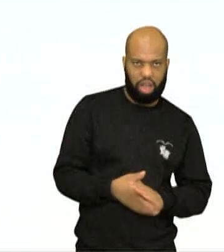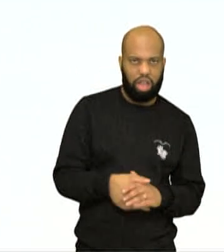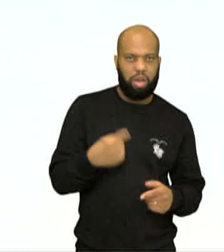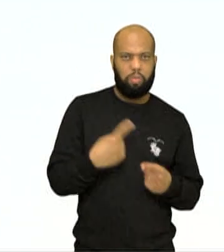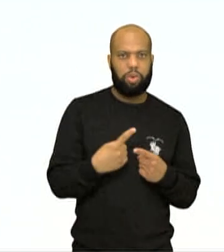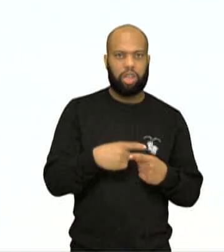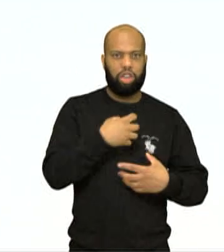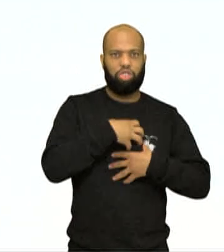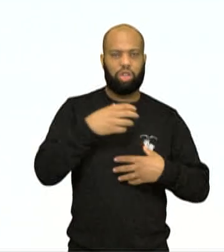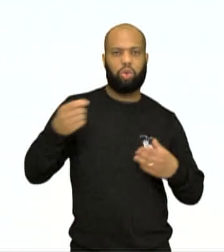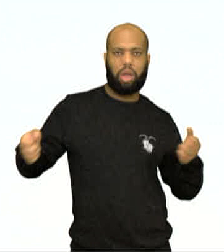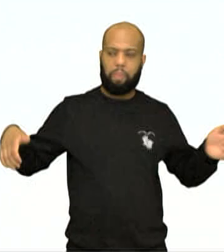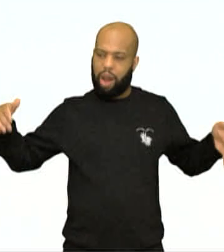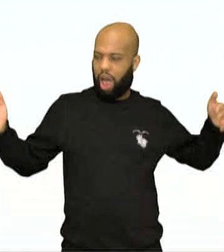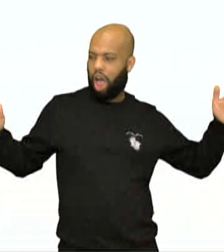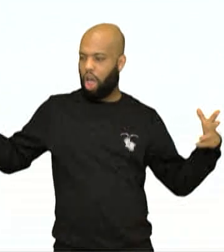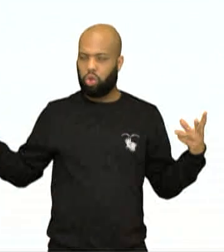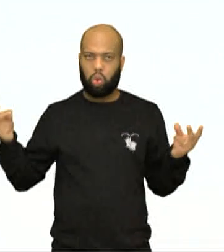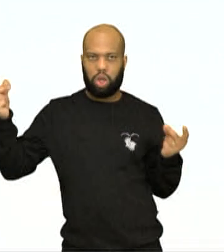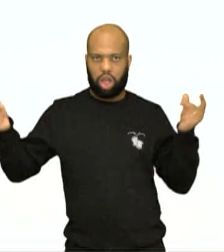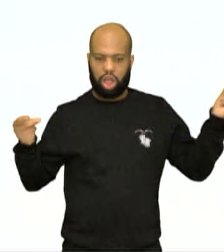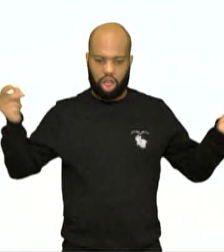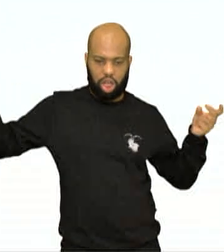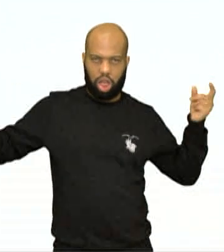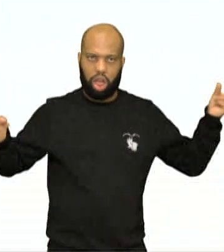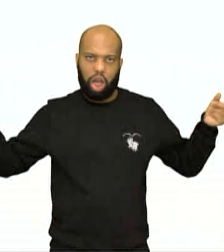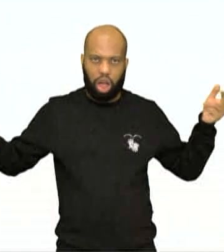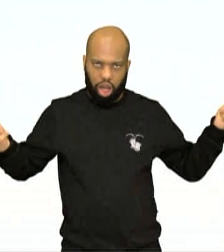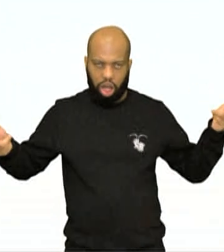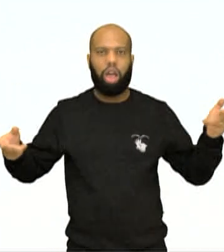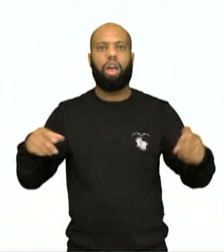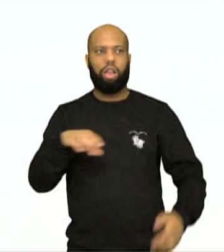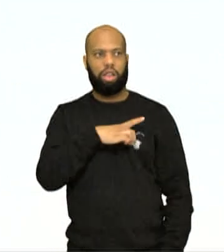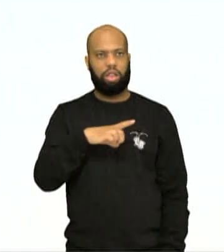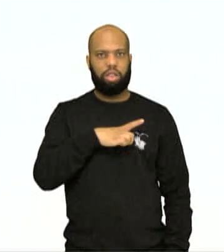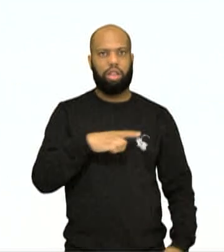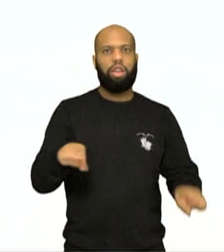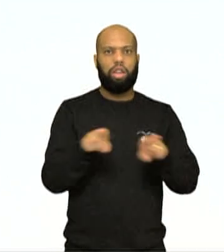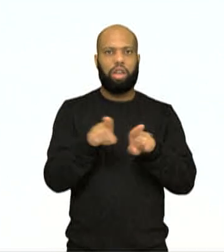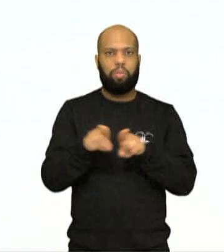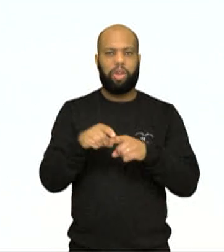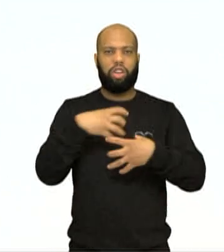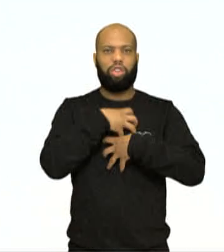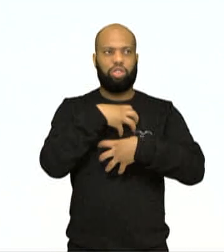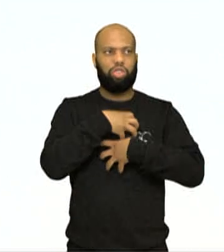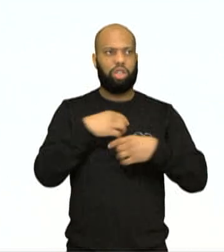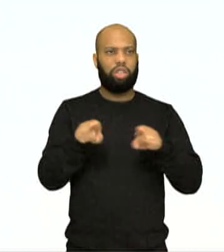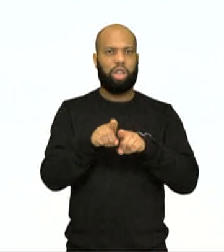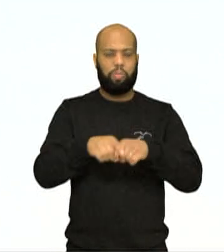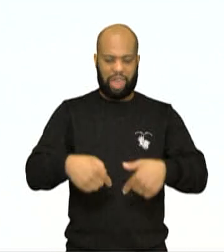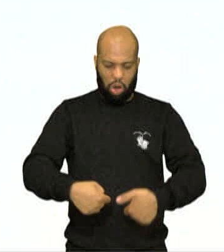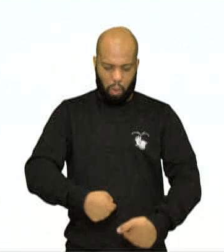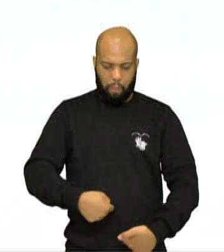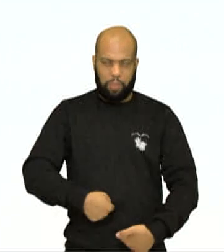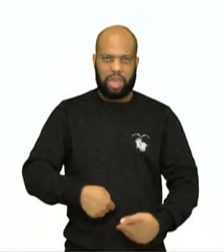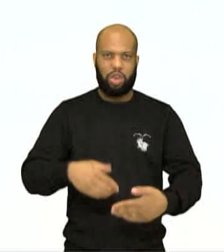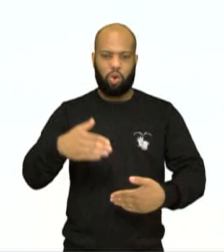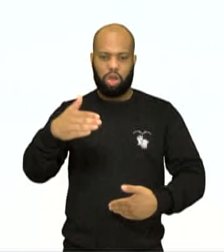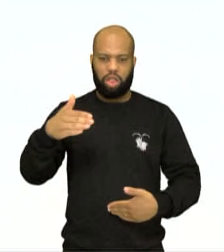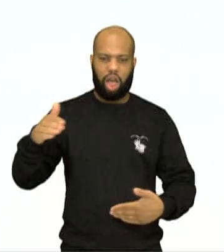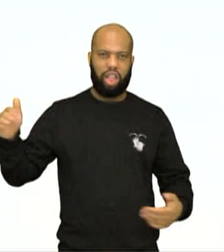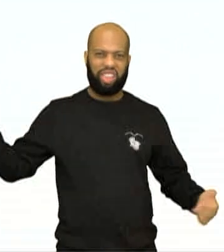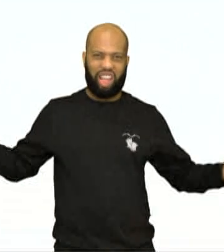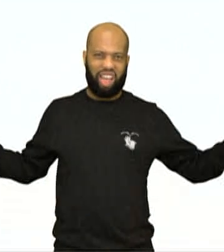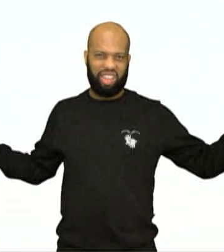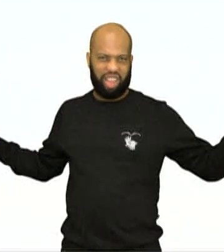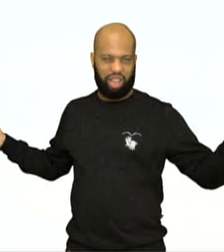braços e estalar dos dedos com a popular umbigada, de bater um umbigo no outro, né? E o machixe,